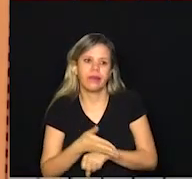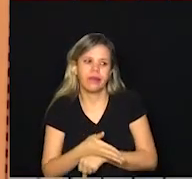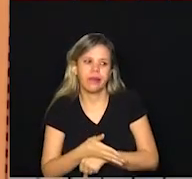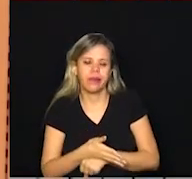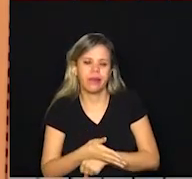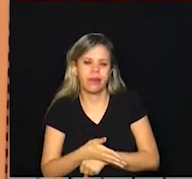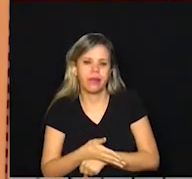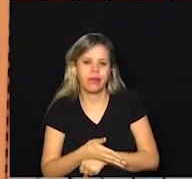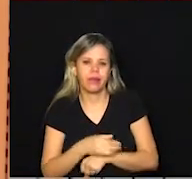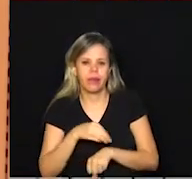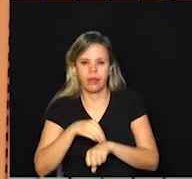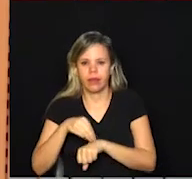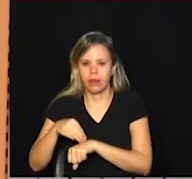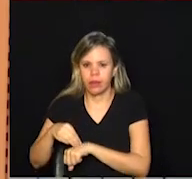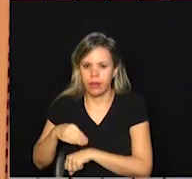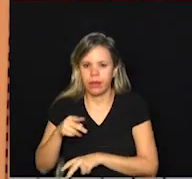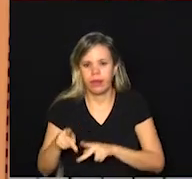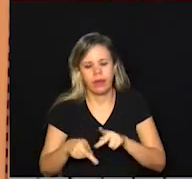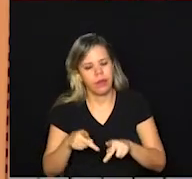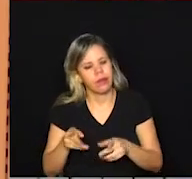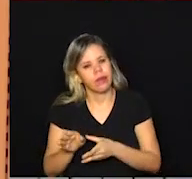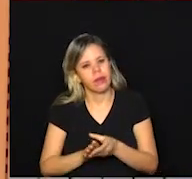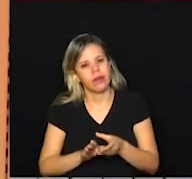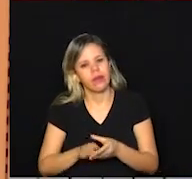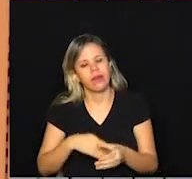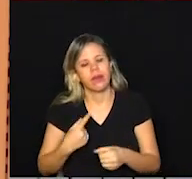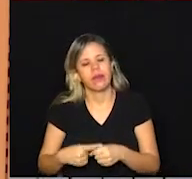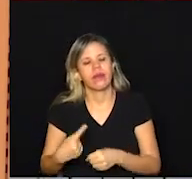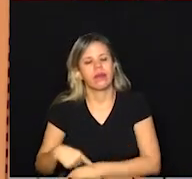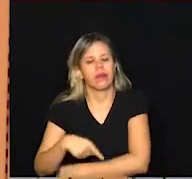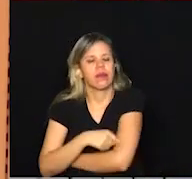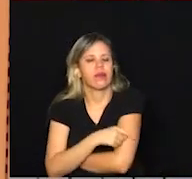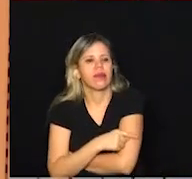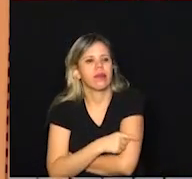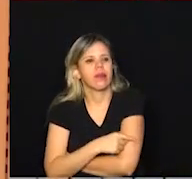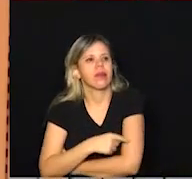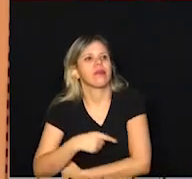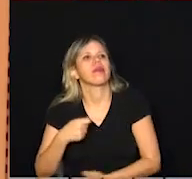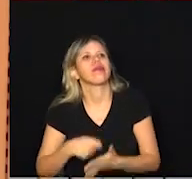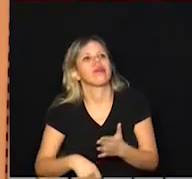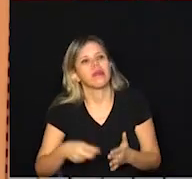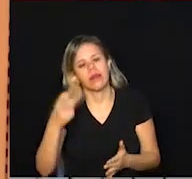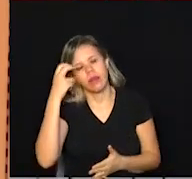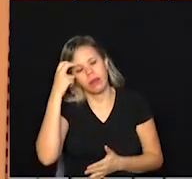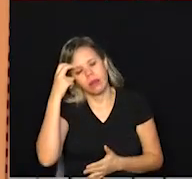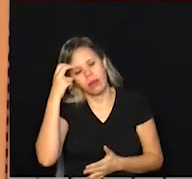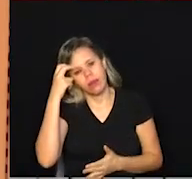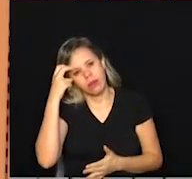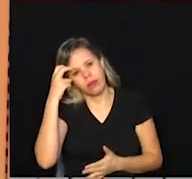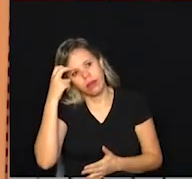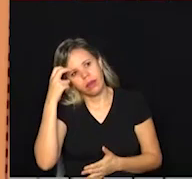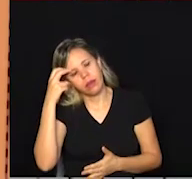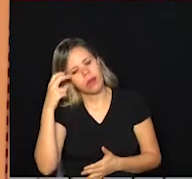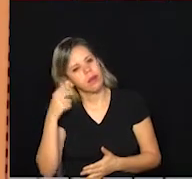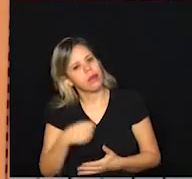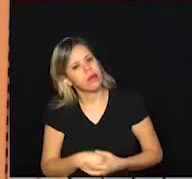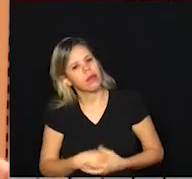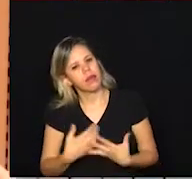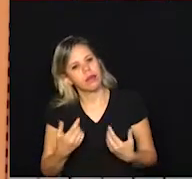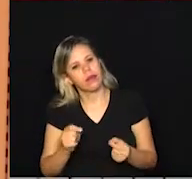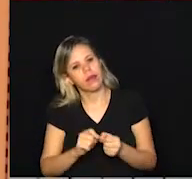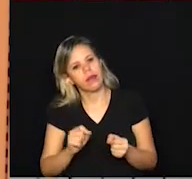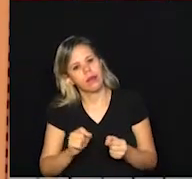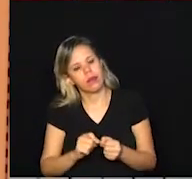os membros do do Conselho Municipal também de políticas culturais dessas faltas então